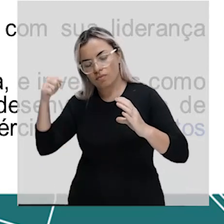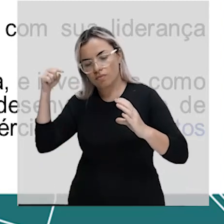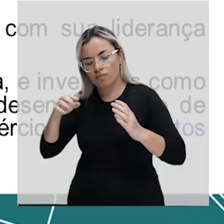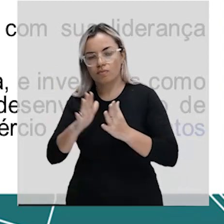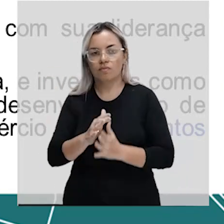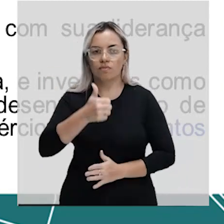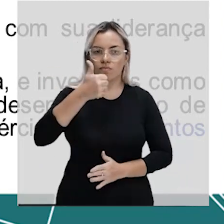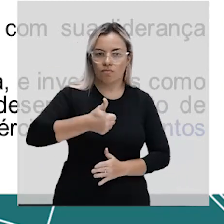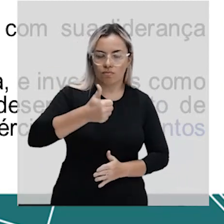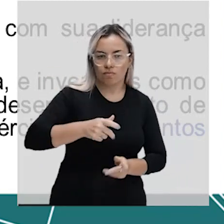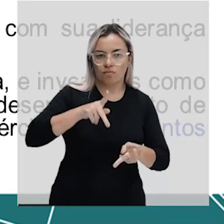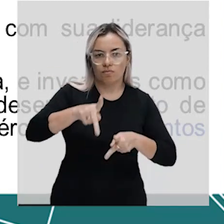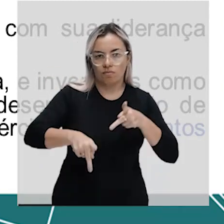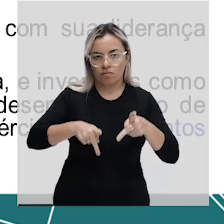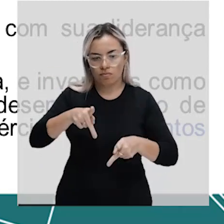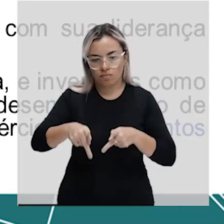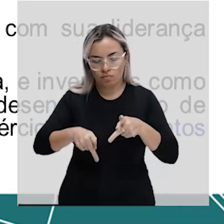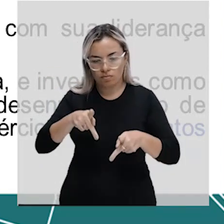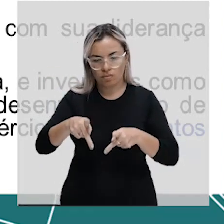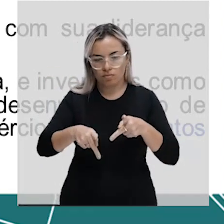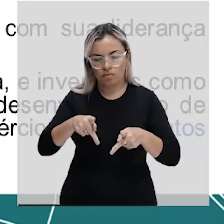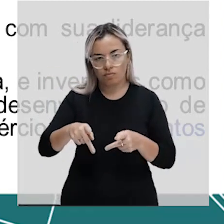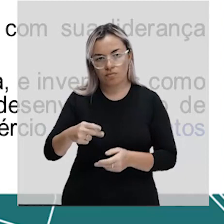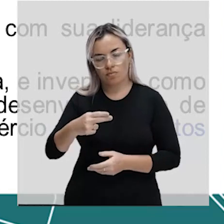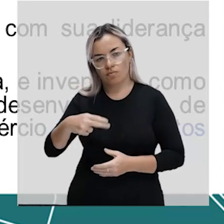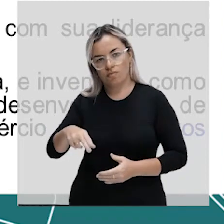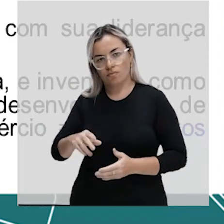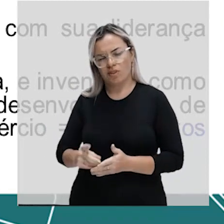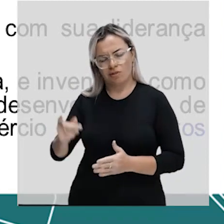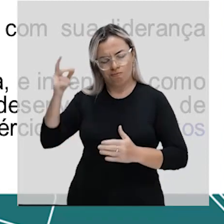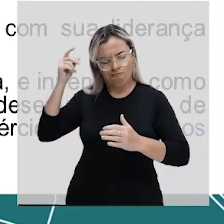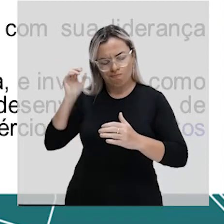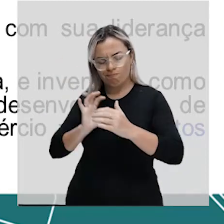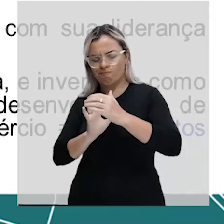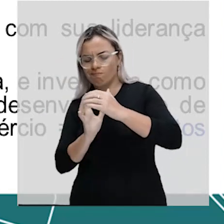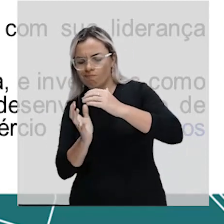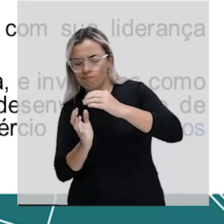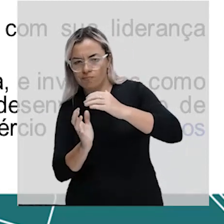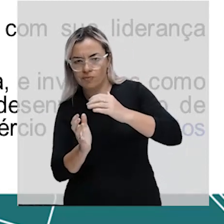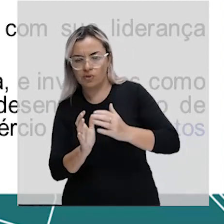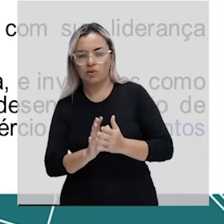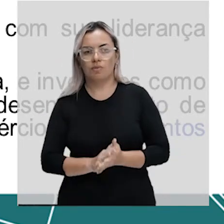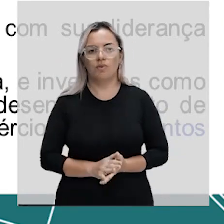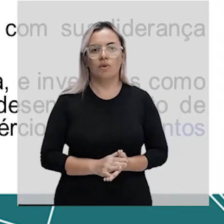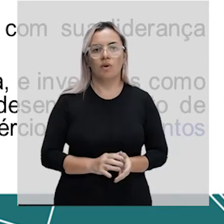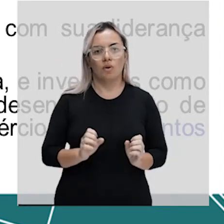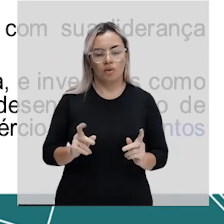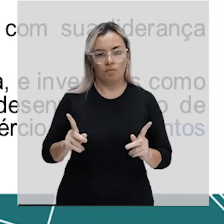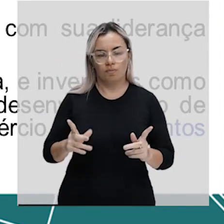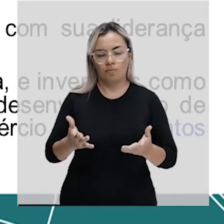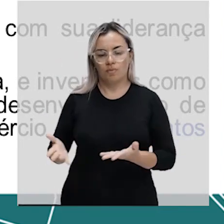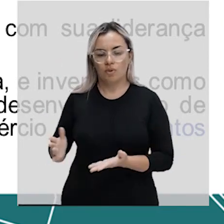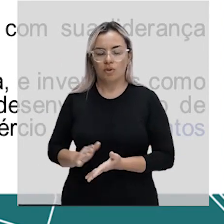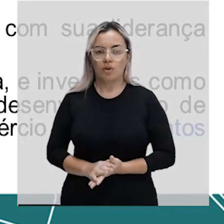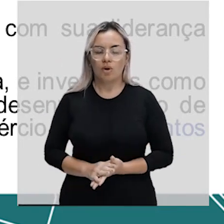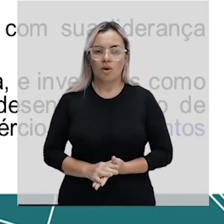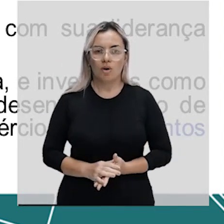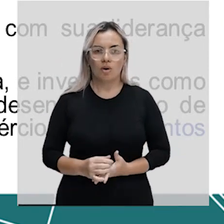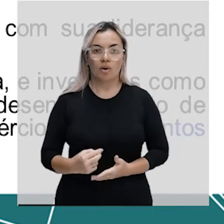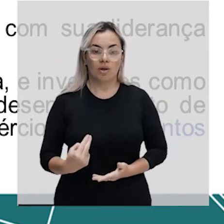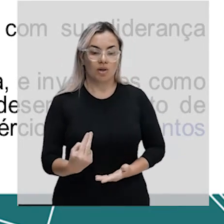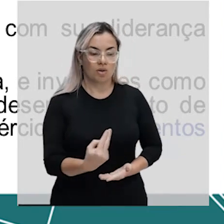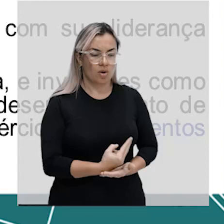as primeiras civilizações da chamada Antiguidade Oriental, ou do Oriente Próximo. Para que nós